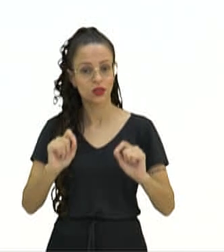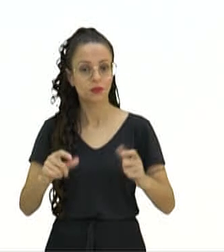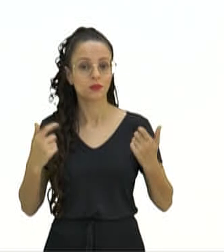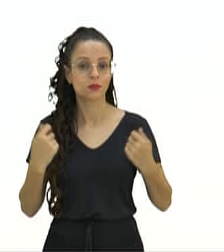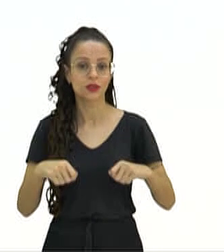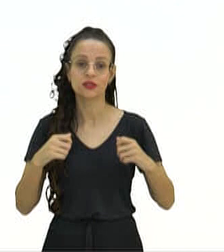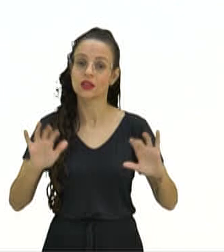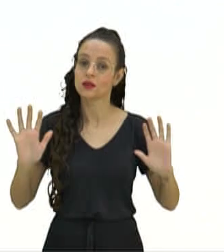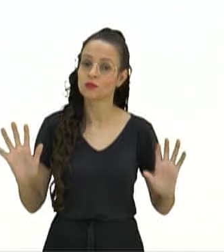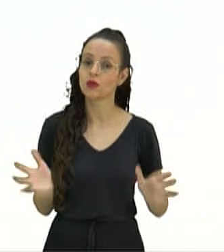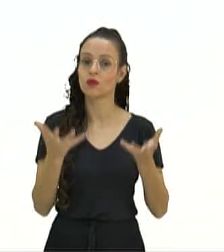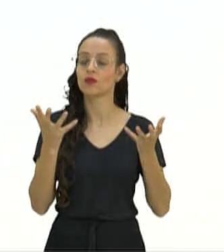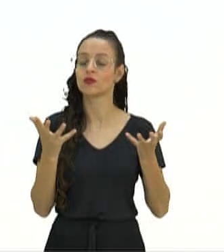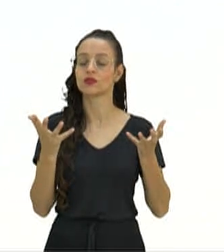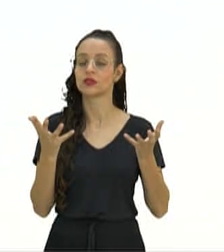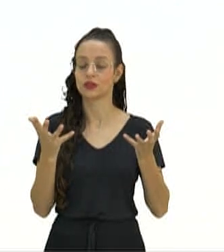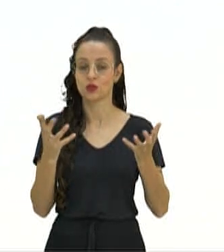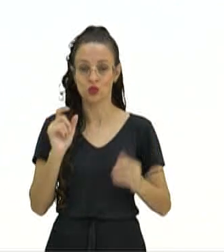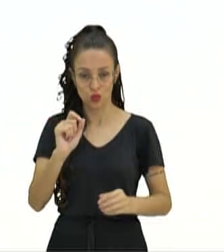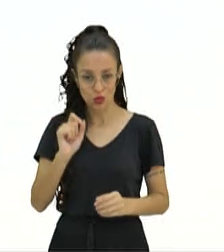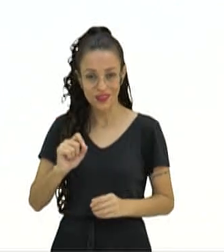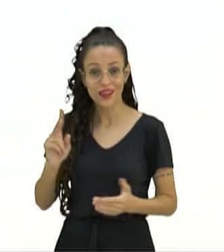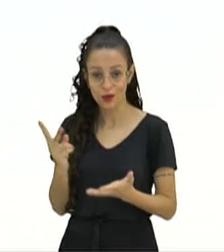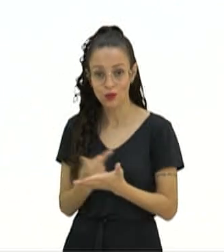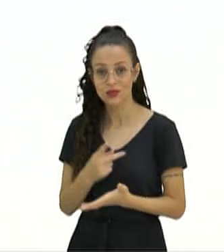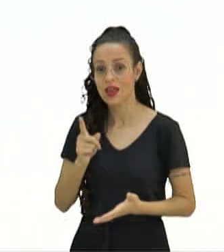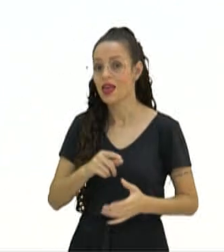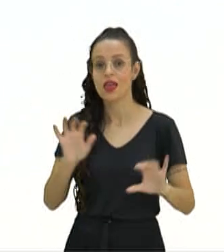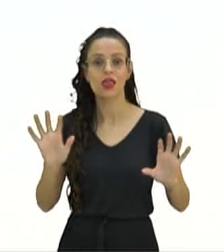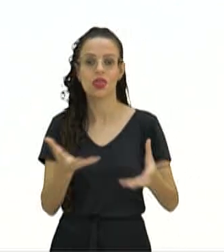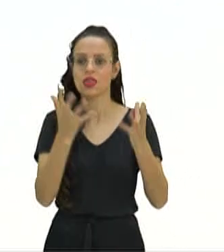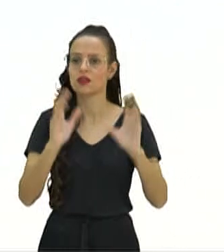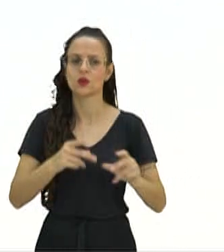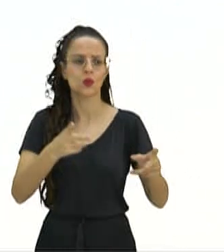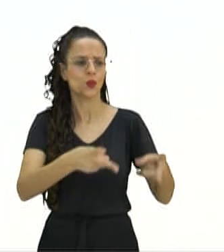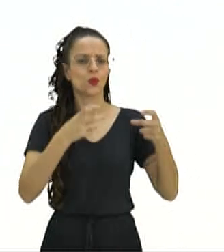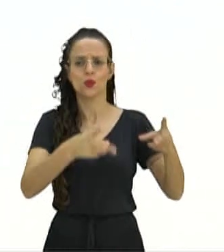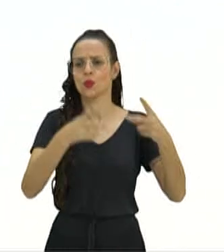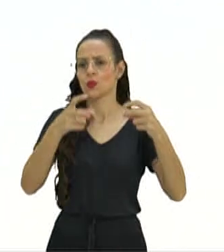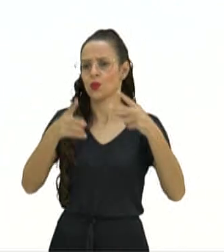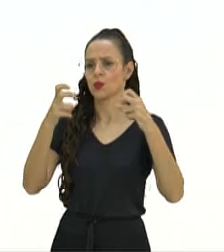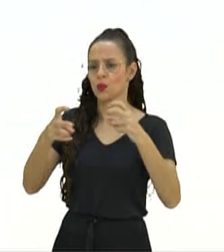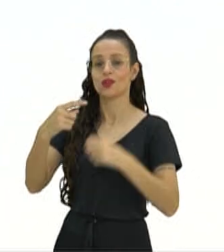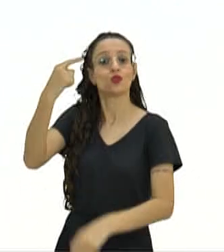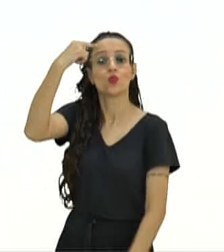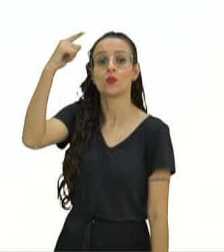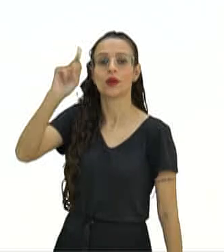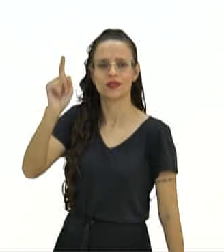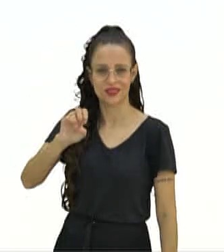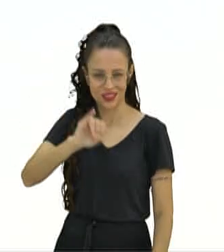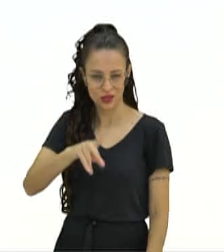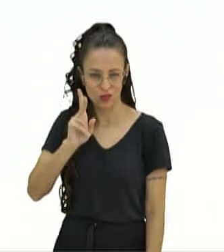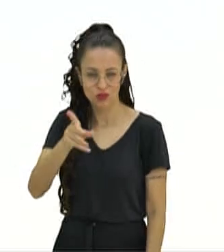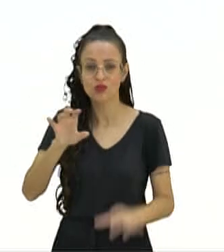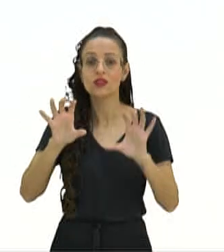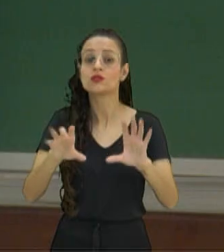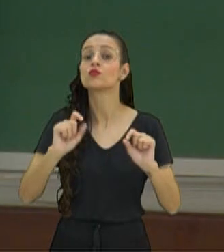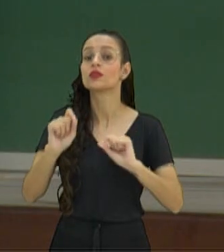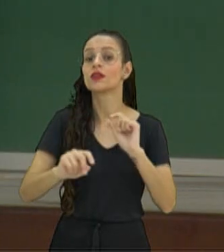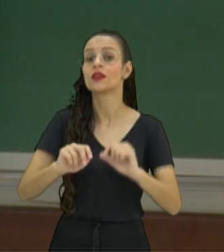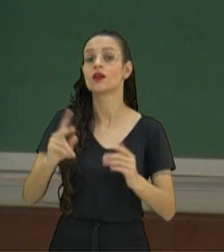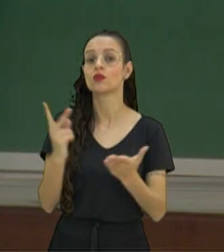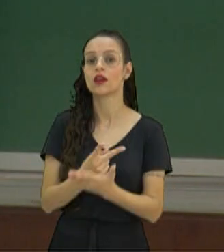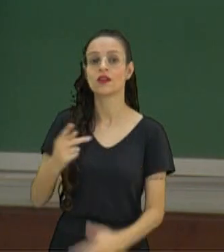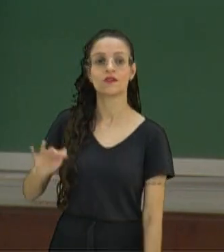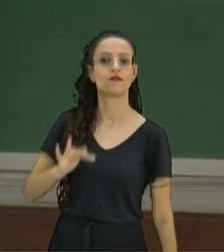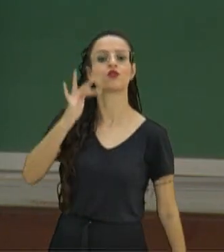promovido é uma exploração, o que acontece, né, uma exploração irracional dos recursos. E se continuar nesse ritmo, o que vai acontecer? As próximas